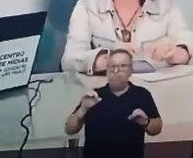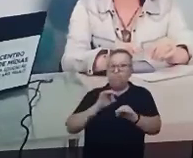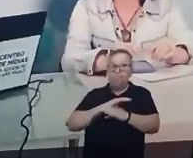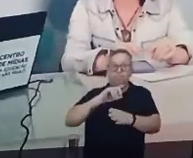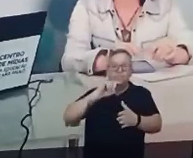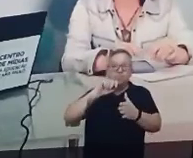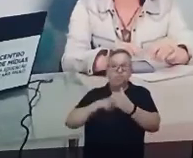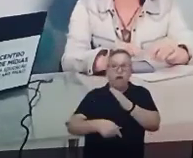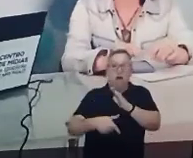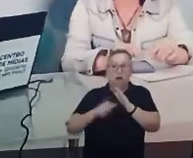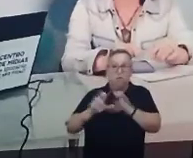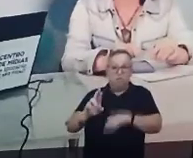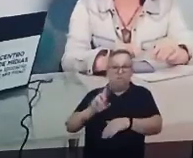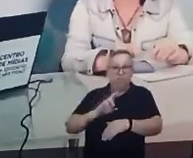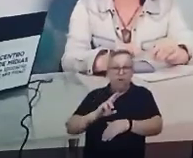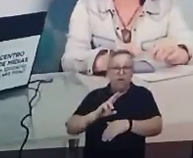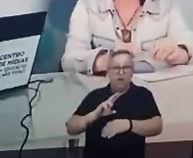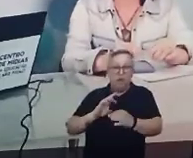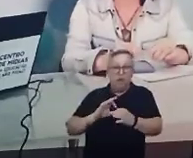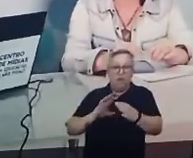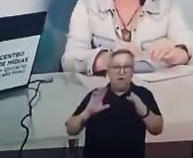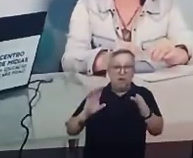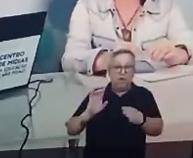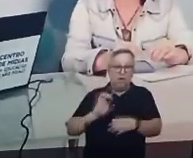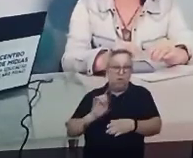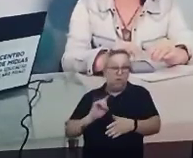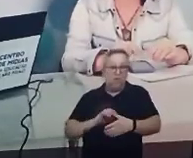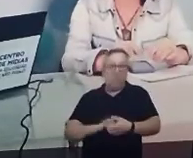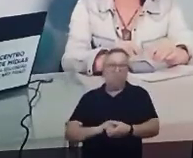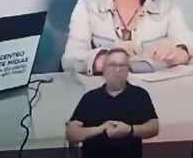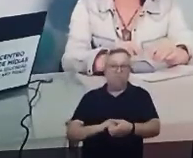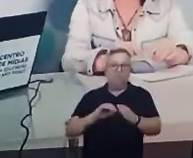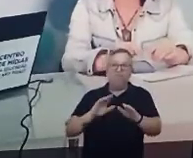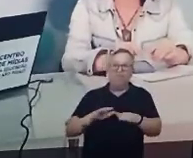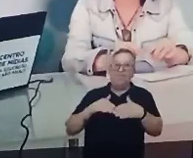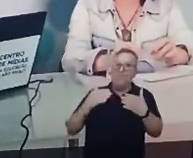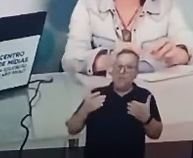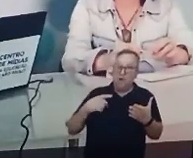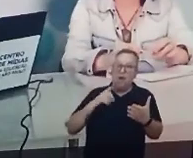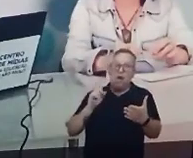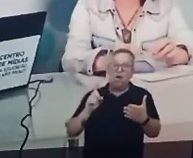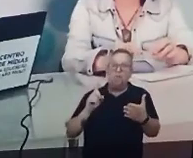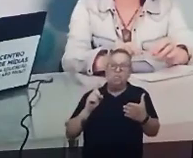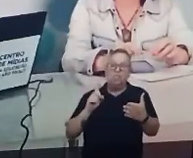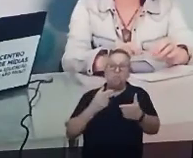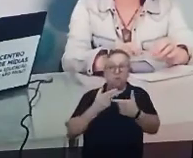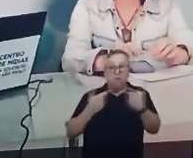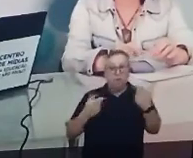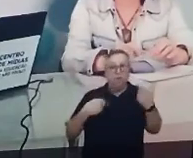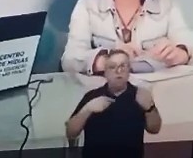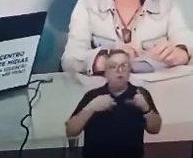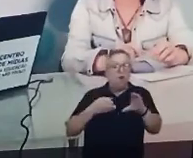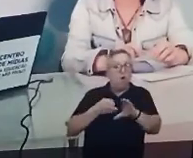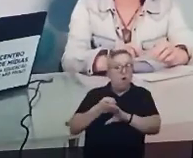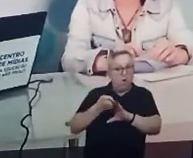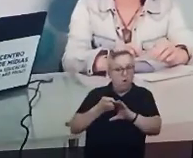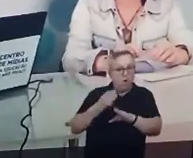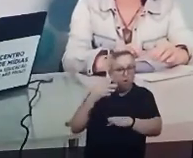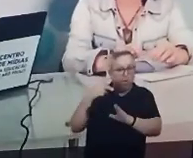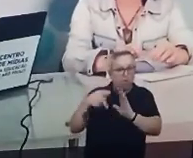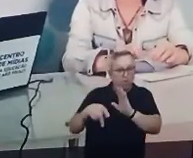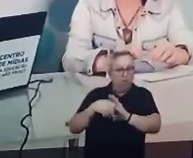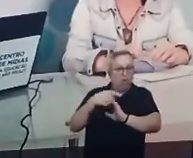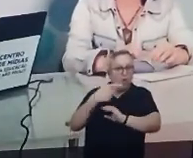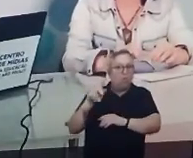ter uma devolutiva de deferimento ou indeferimento. Então, isso é um ponto que vocês precisam orientar os seus docentes de